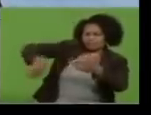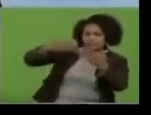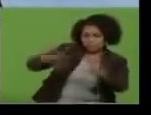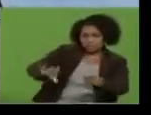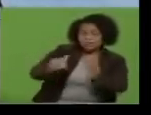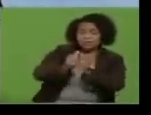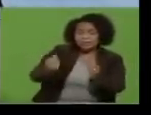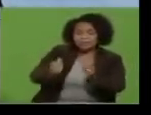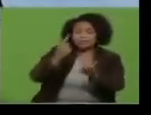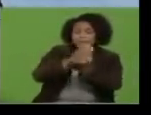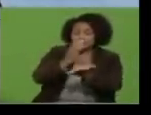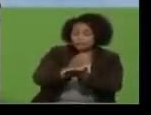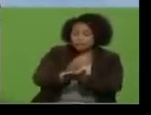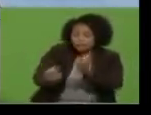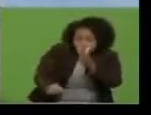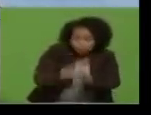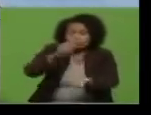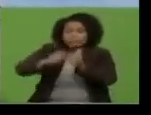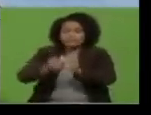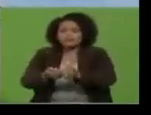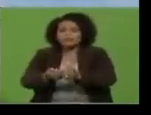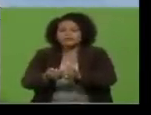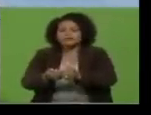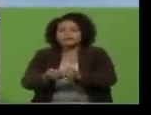nascem exatamente desta negligência.